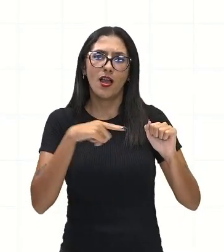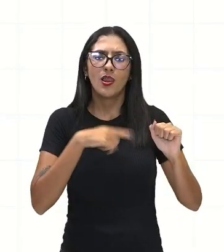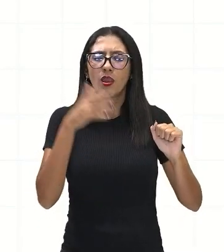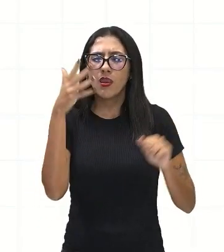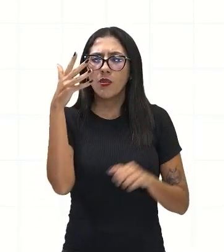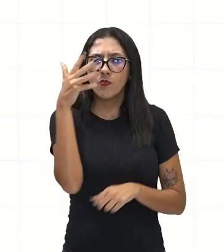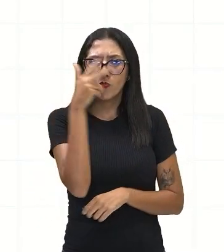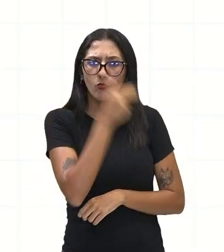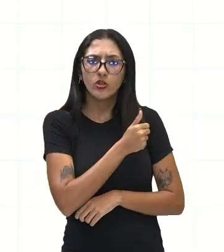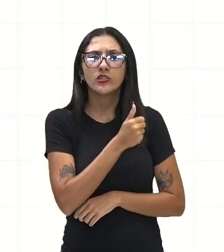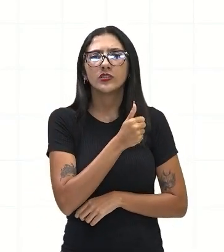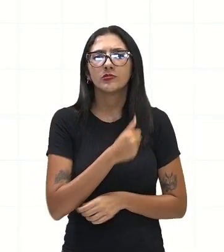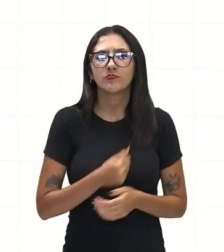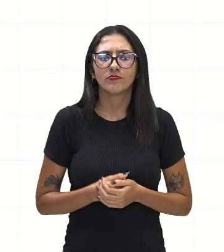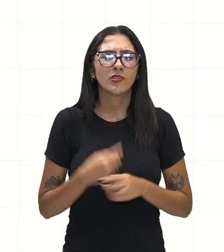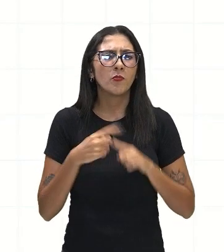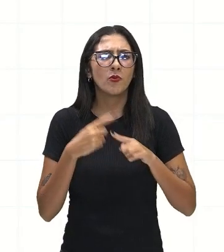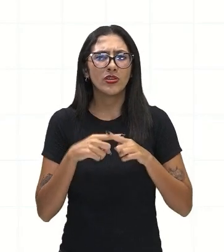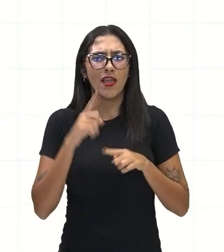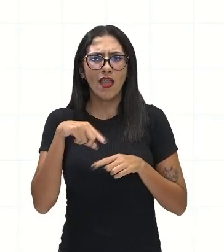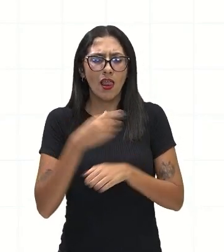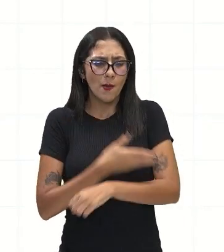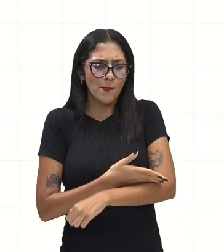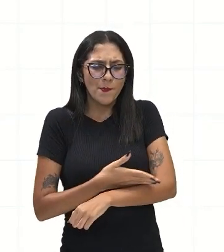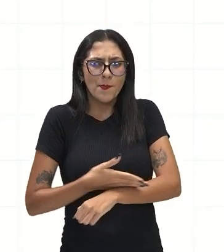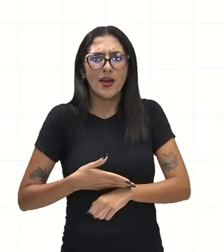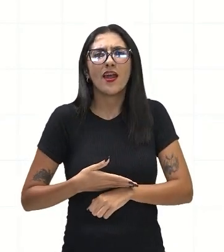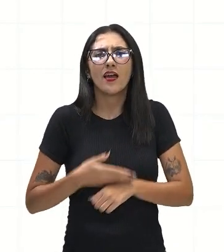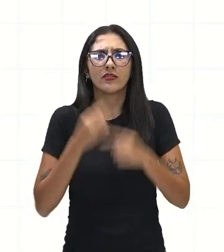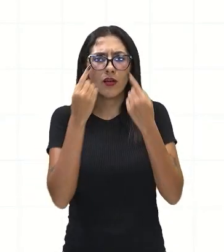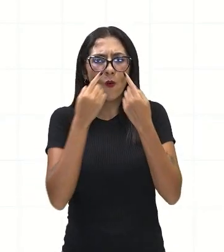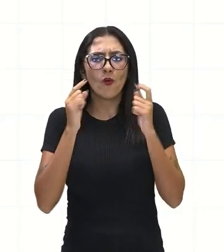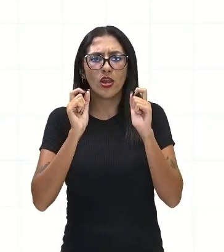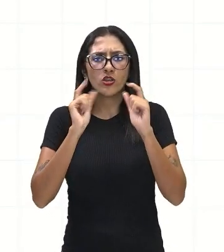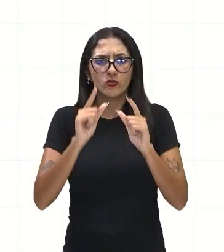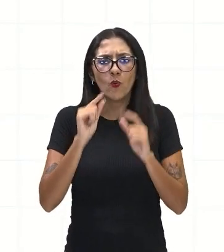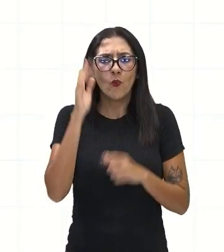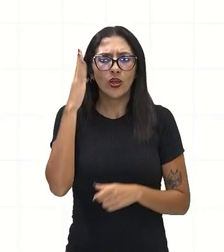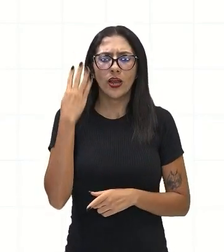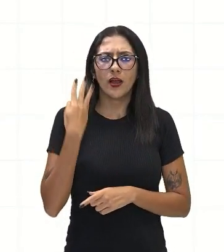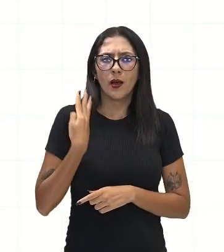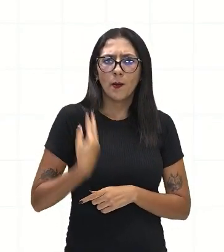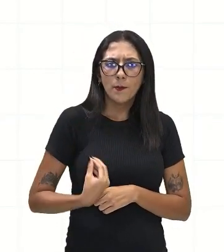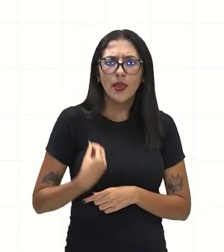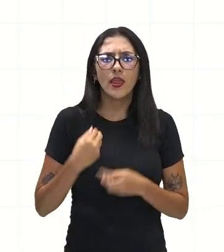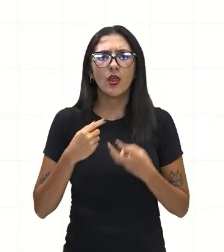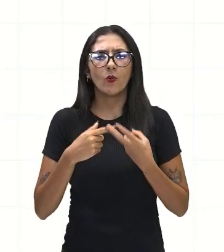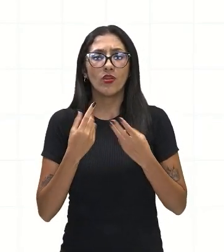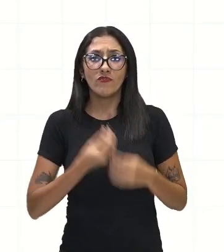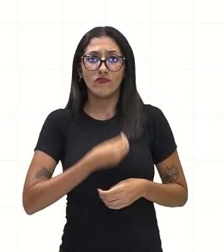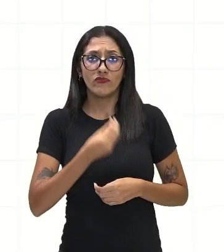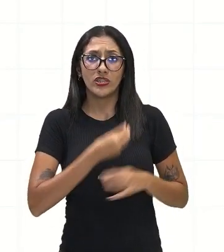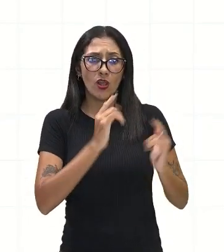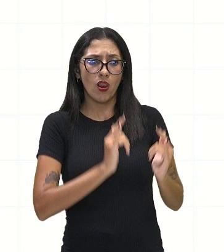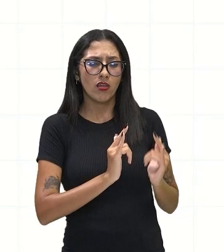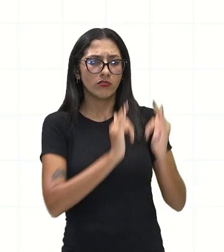porque pálida, de olhos claros, cabelos quase brancos e viver num castelo,